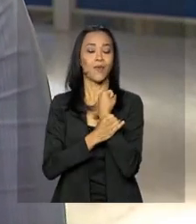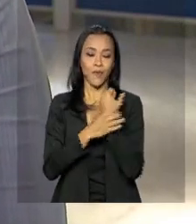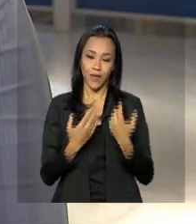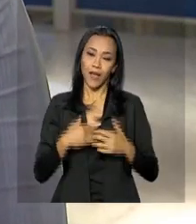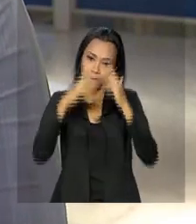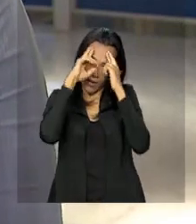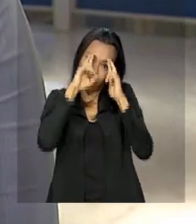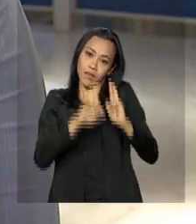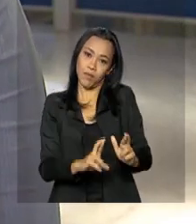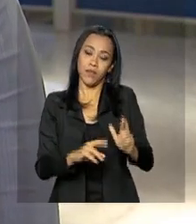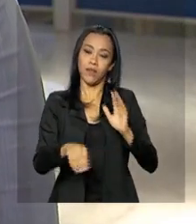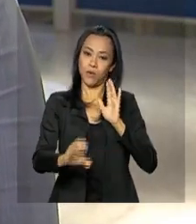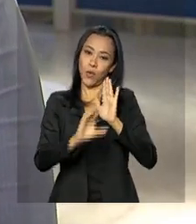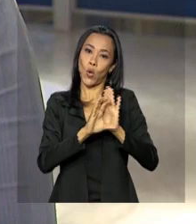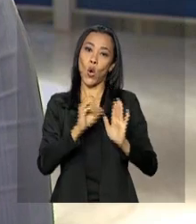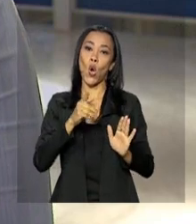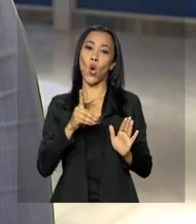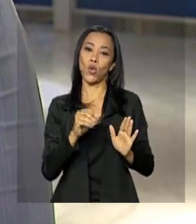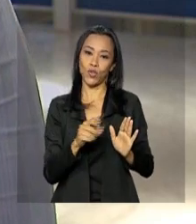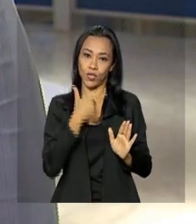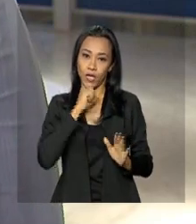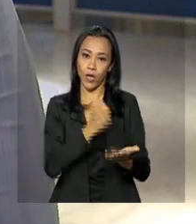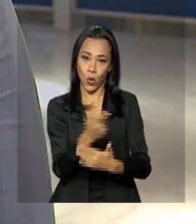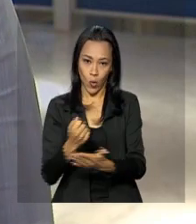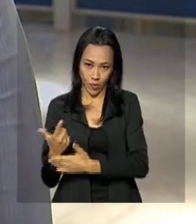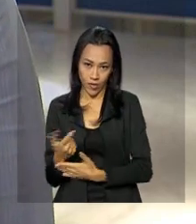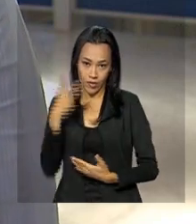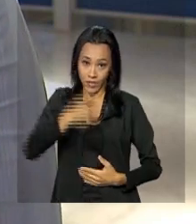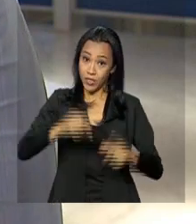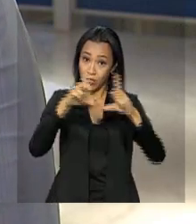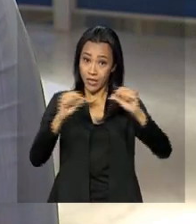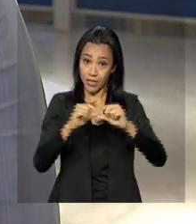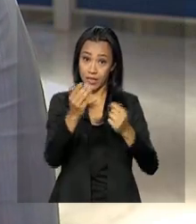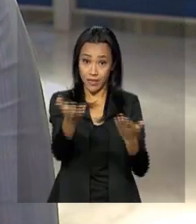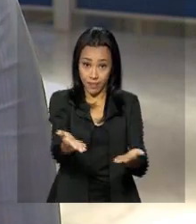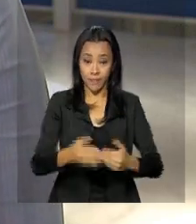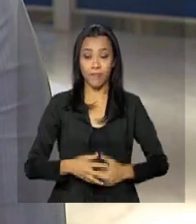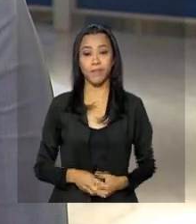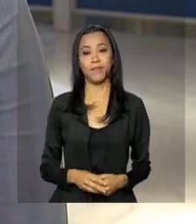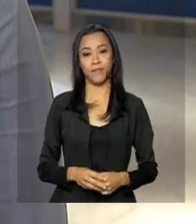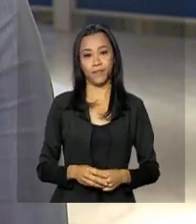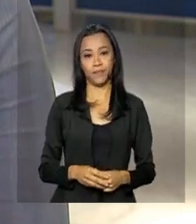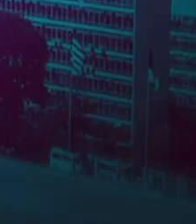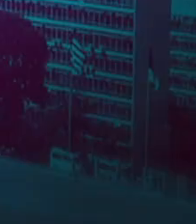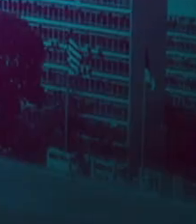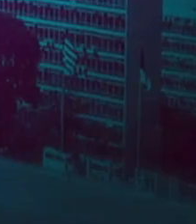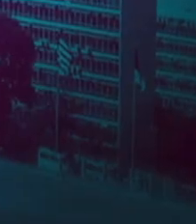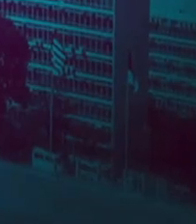cumprimento do Código de Defesa do Consumidor. De Brasília, Gabriela Noronha.